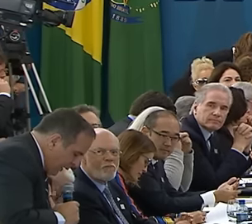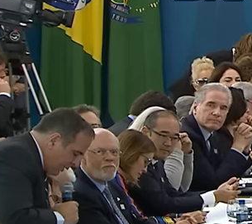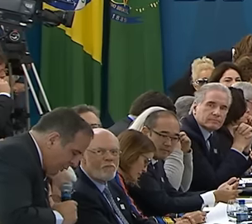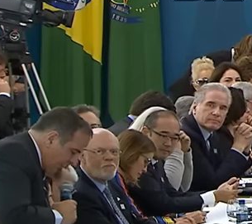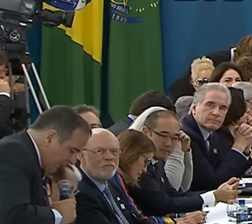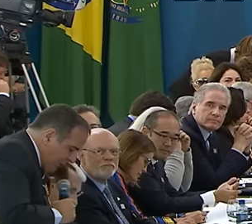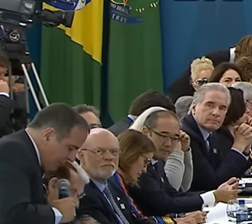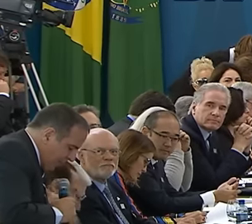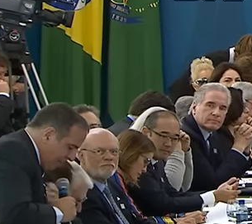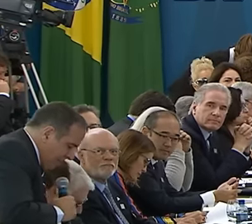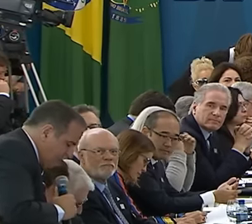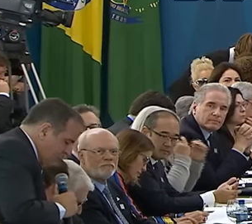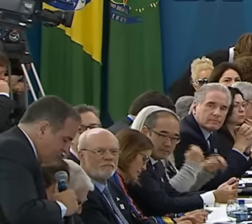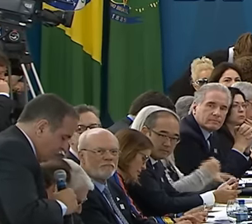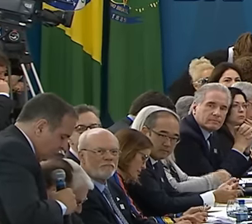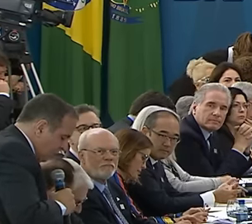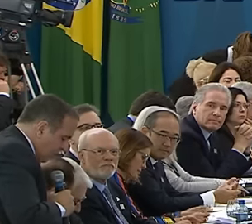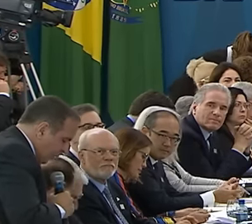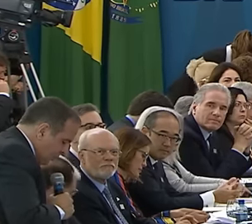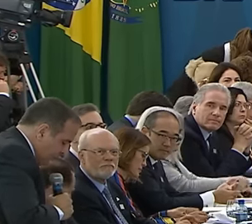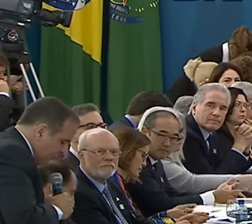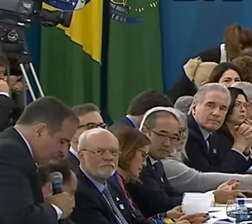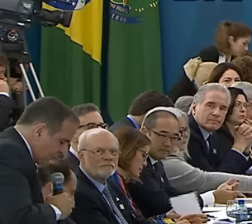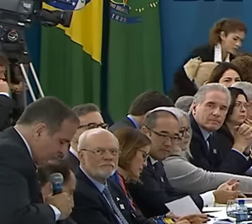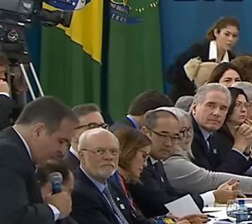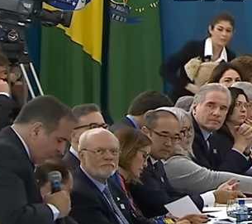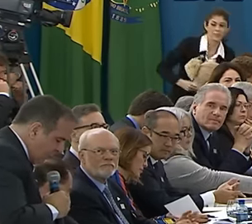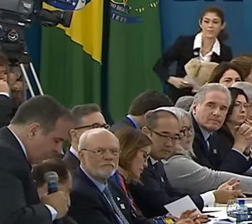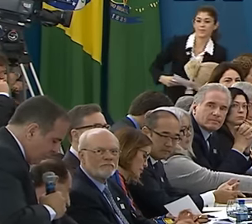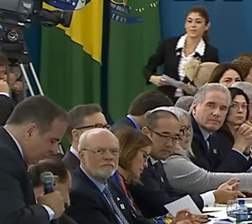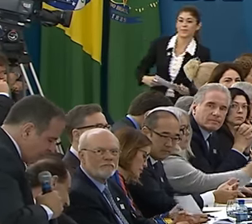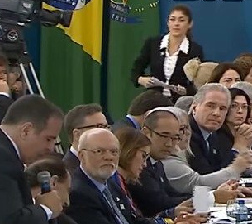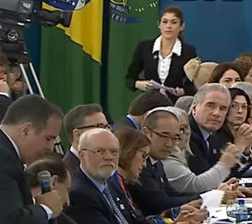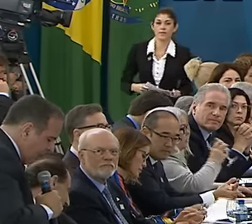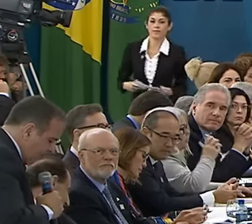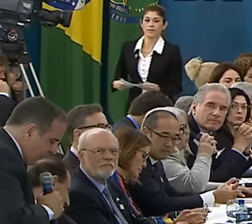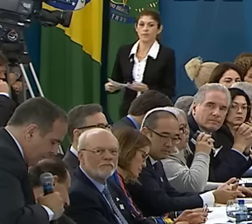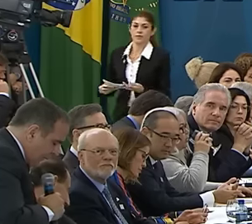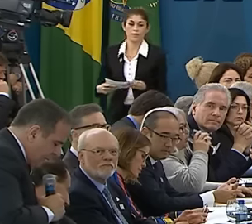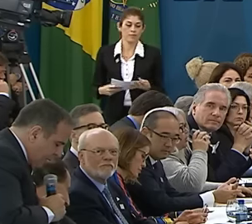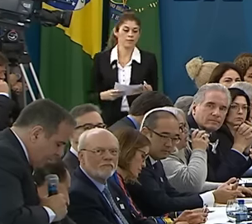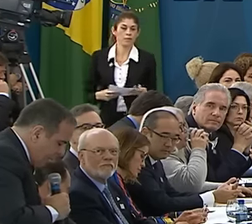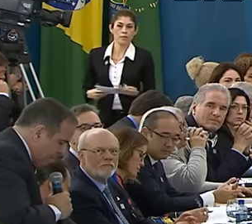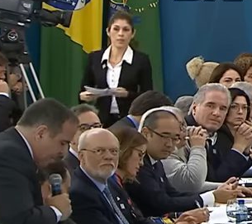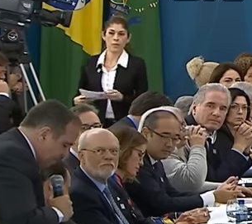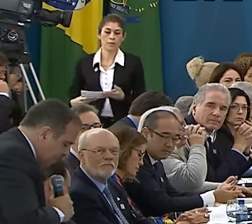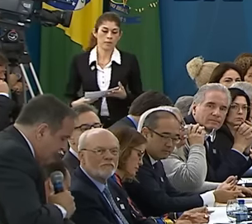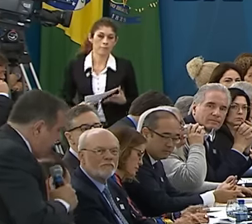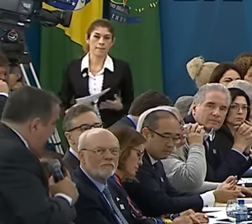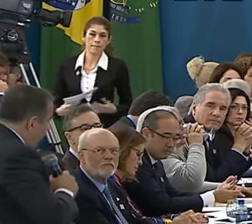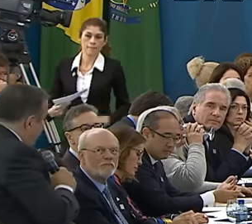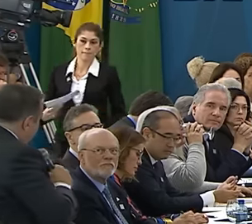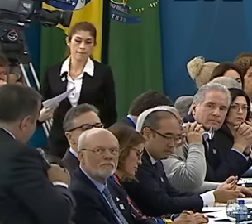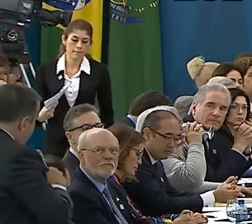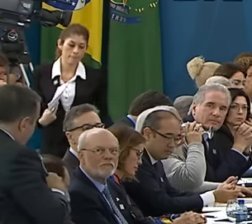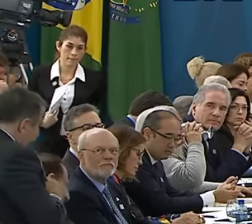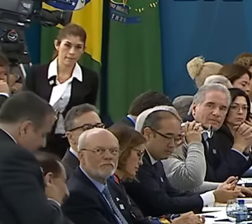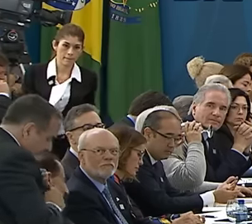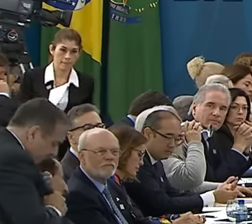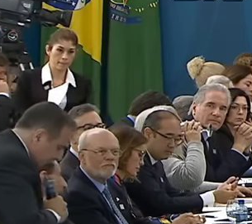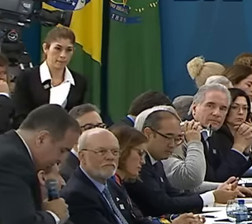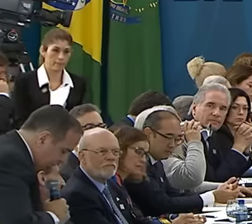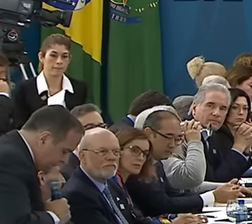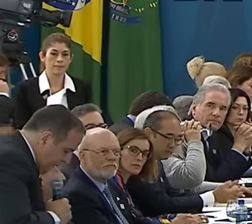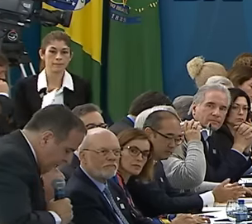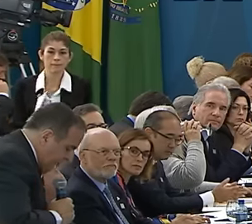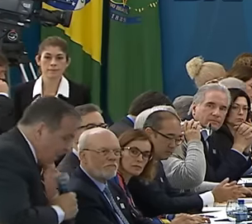É uma grande honra e satisfação retornar ao Conselho de Desenvolvimento Econômico e Social, pela certeza que a sua